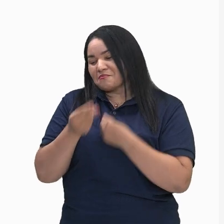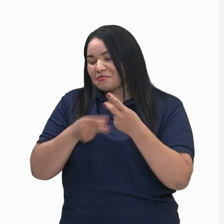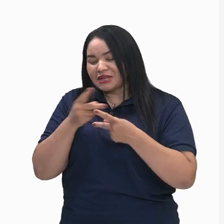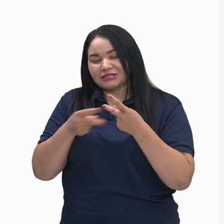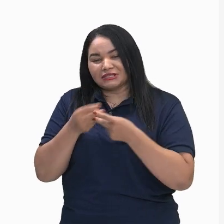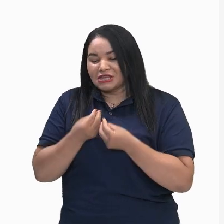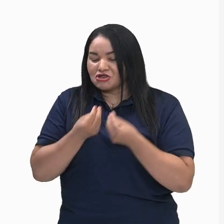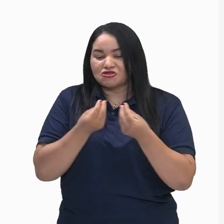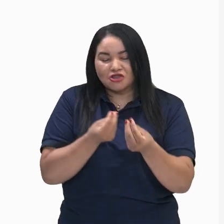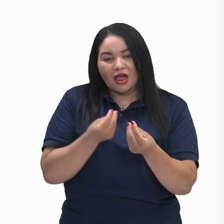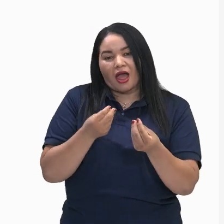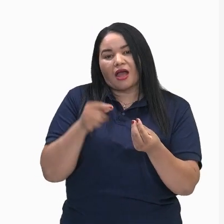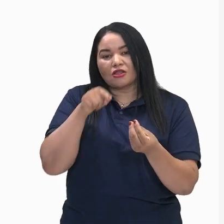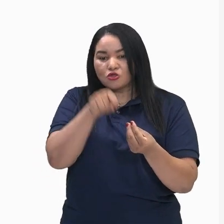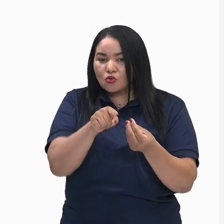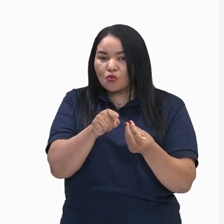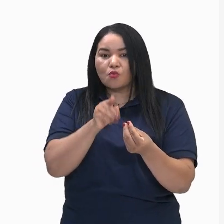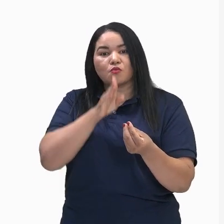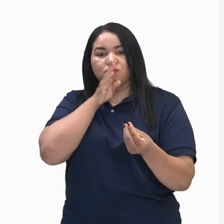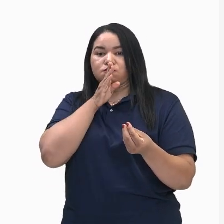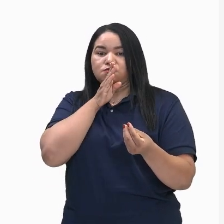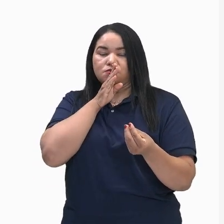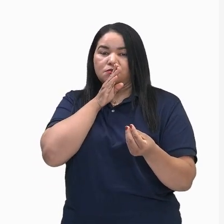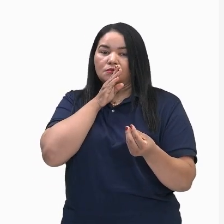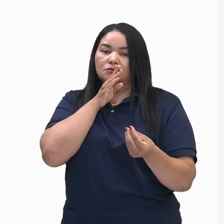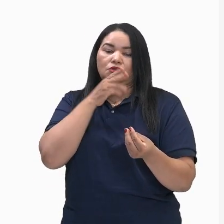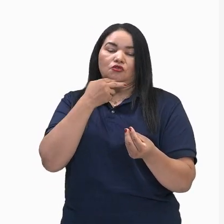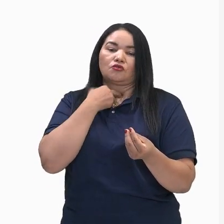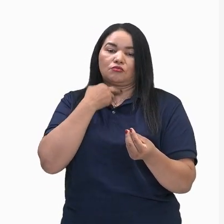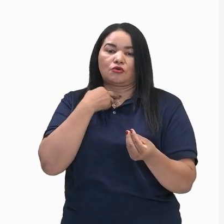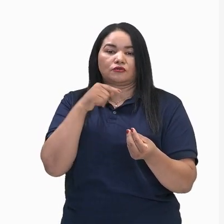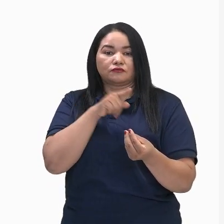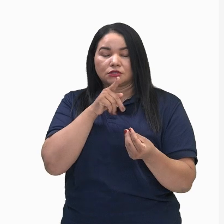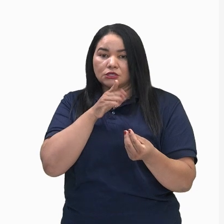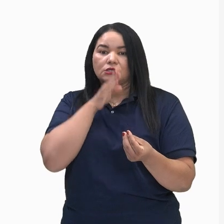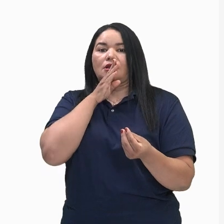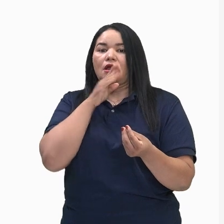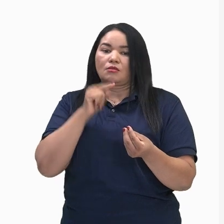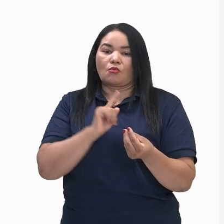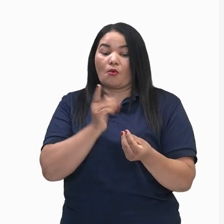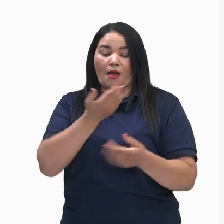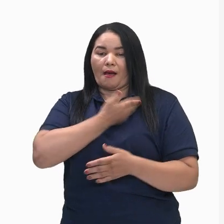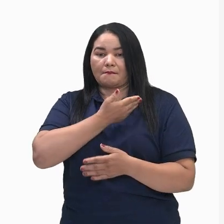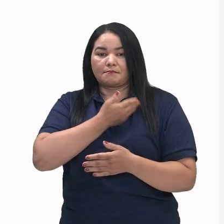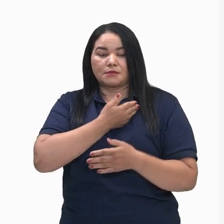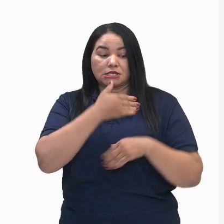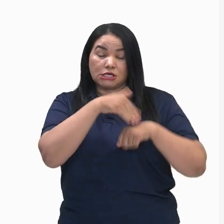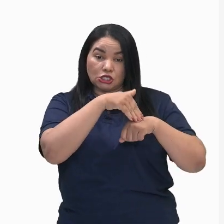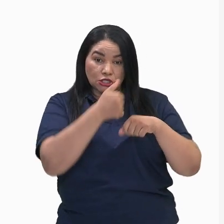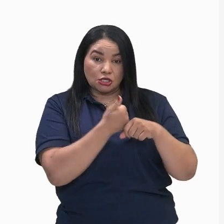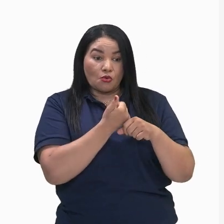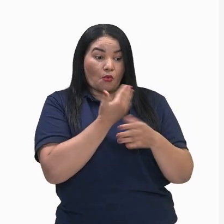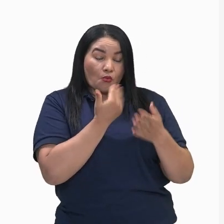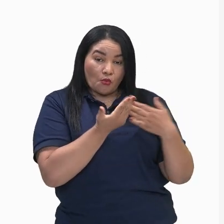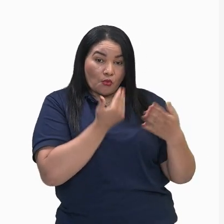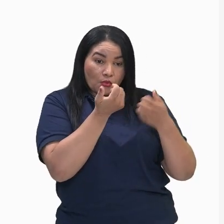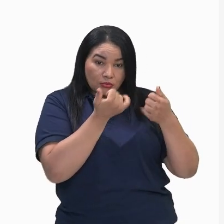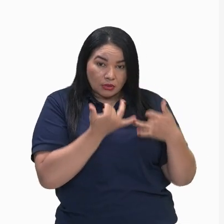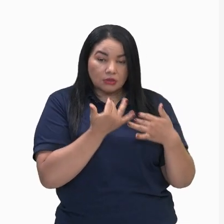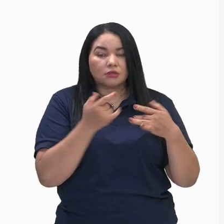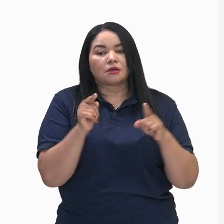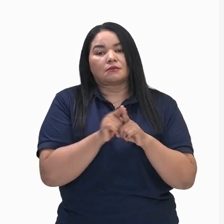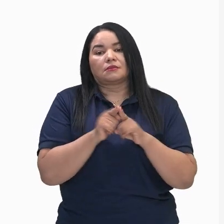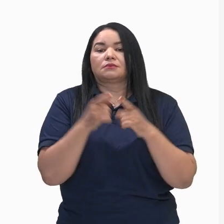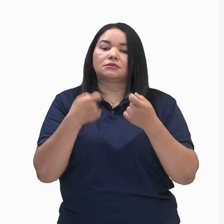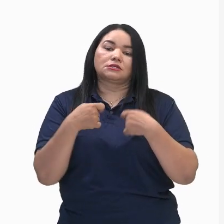seu silêncio. Não se cale, denuncie, conte para uma amiga, peça socorro, pois, além de tudo, ainda